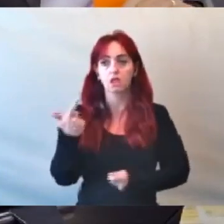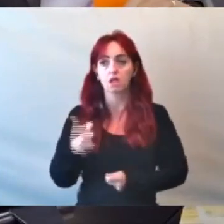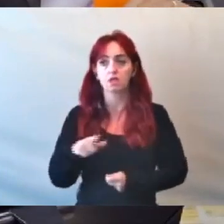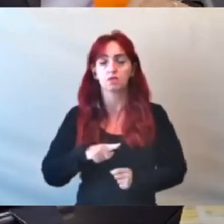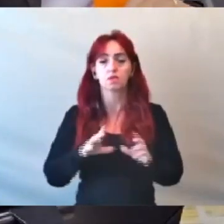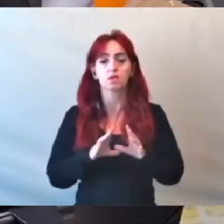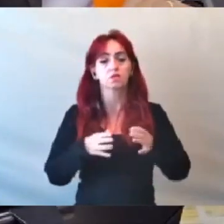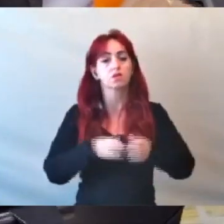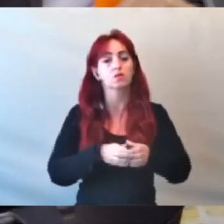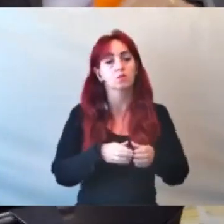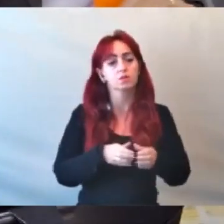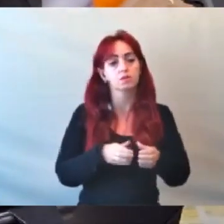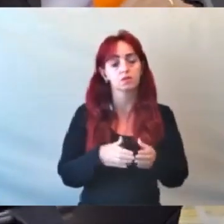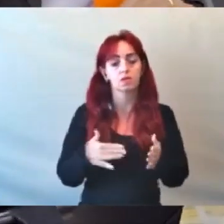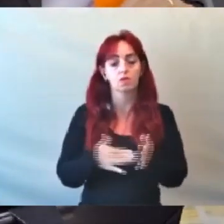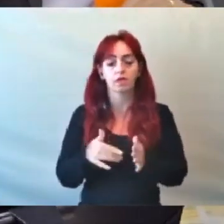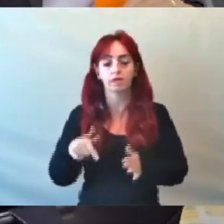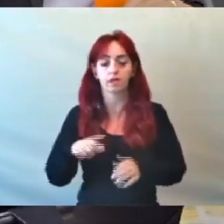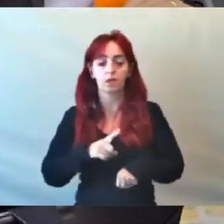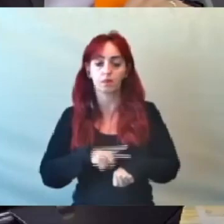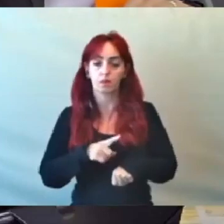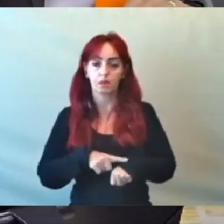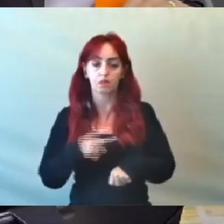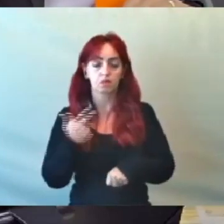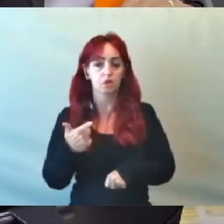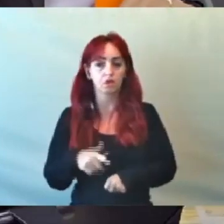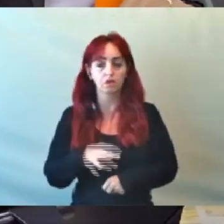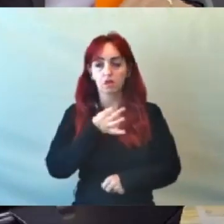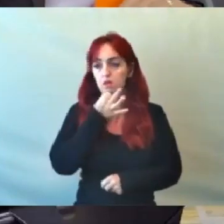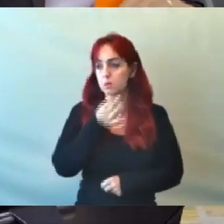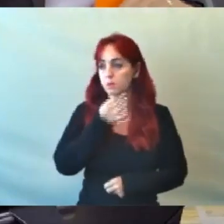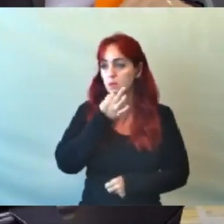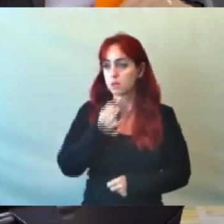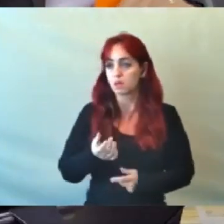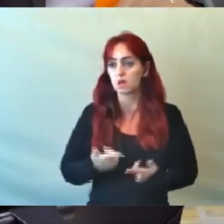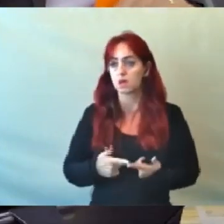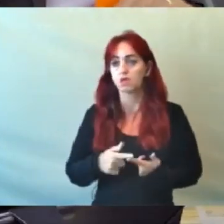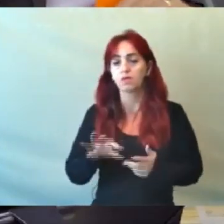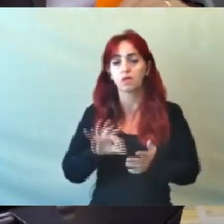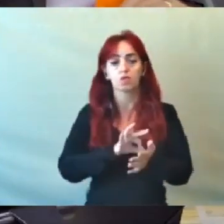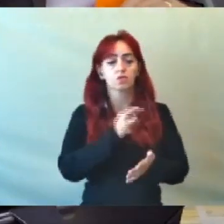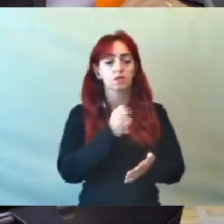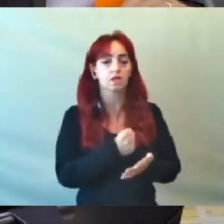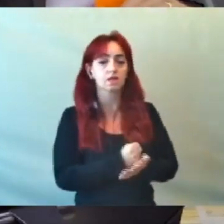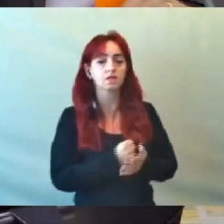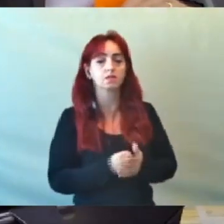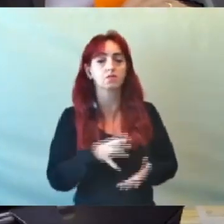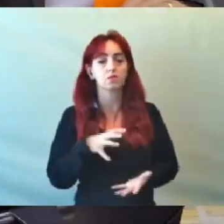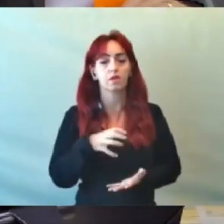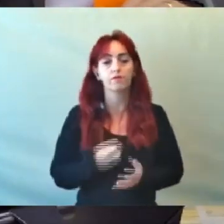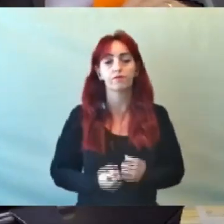nenhum questionamento acerca da contratação da fundação. O que há é uma...